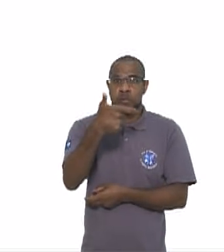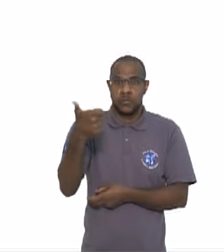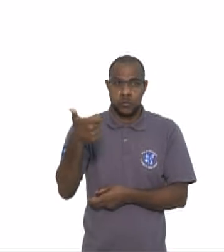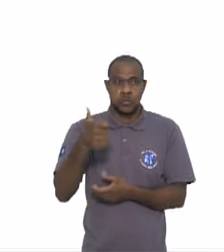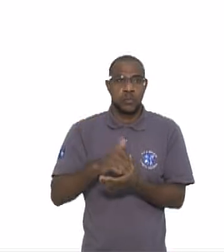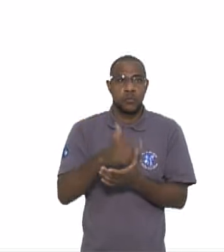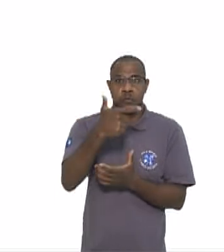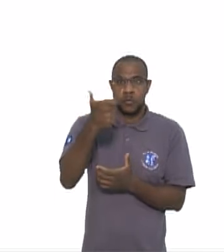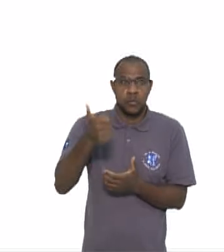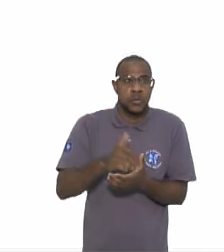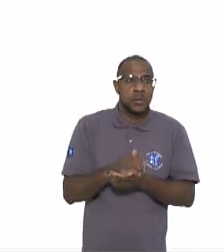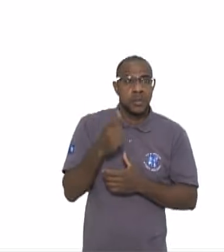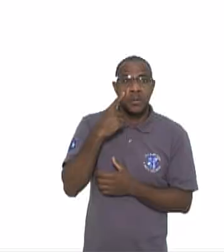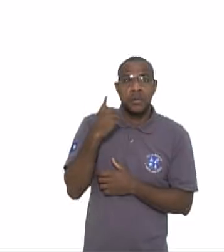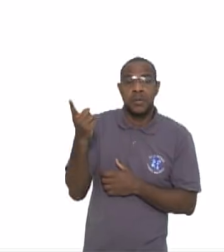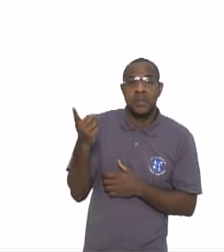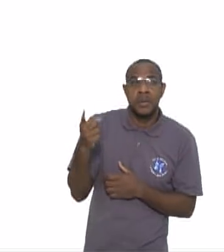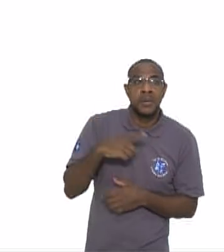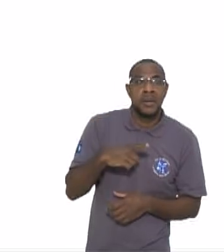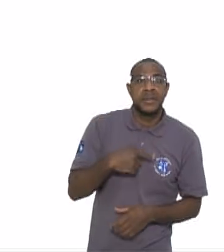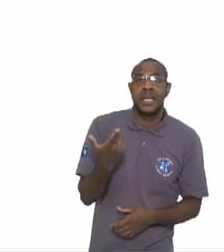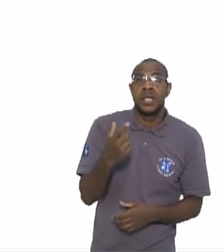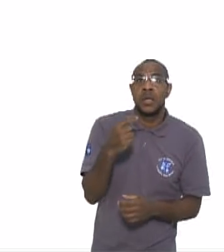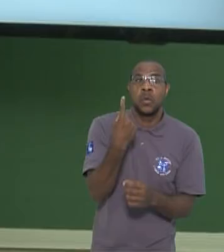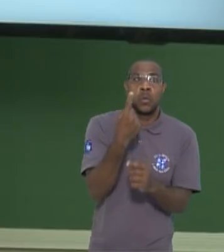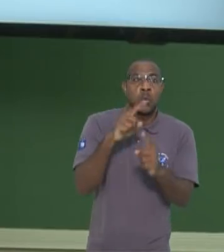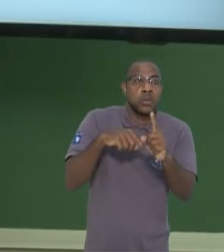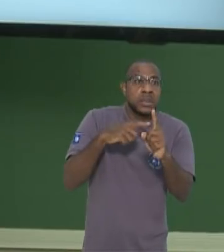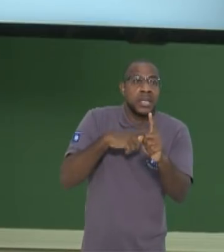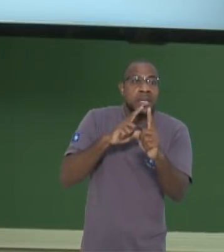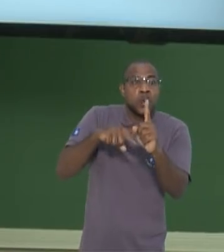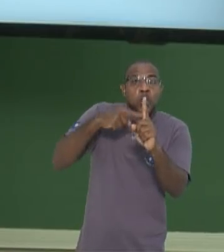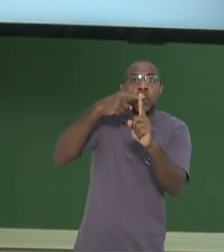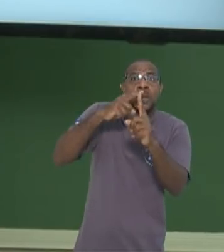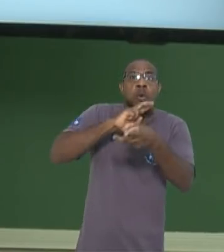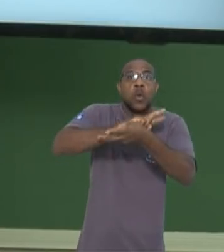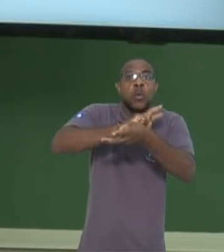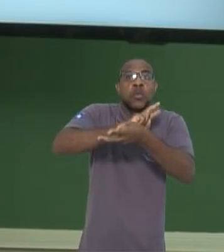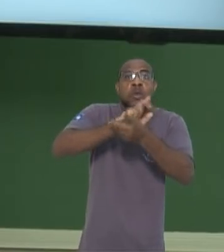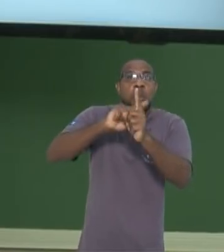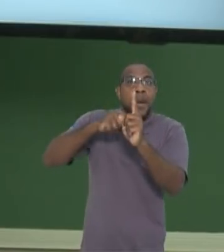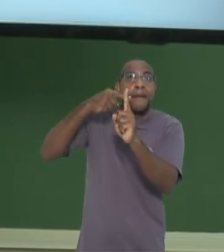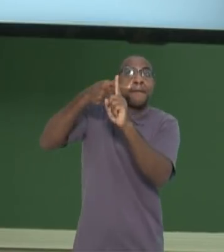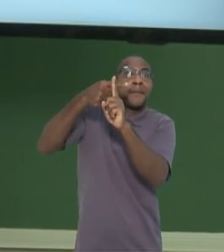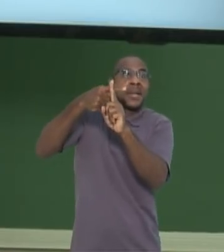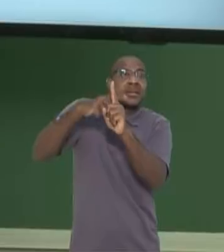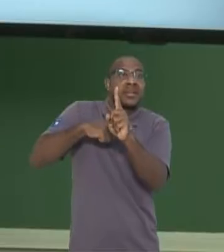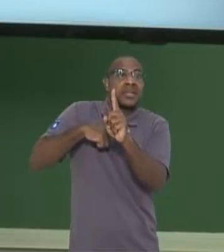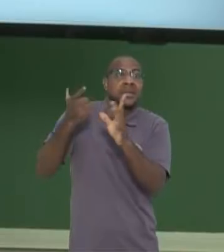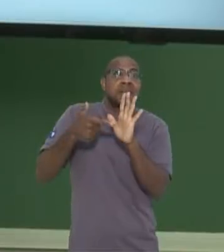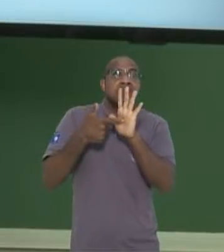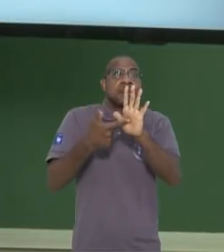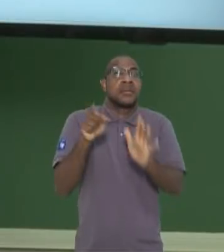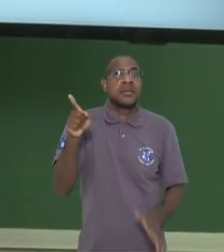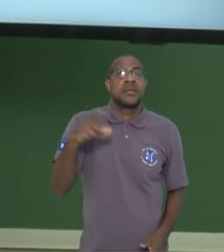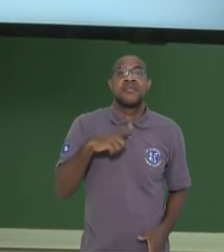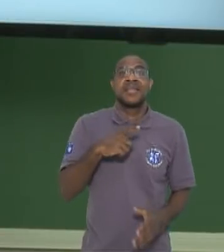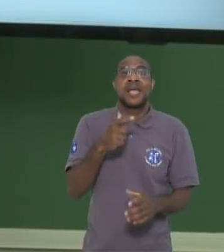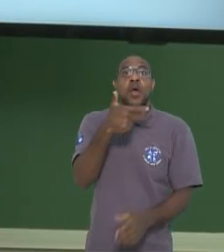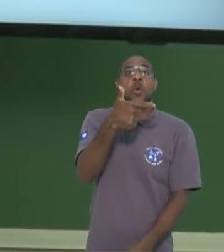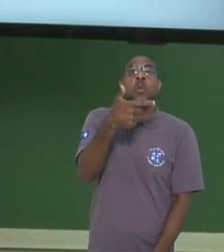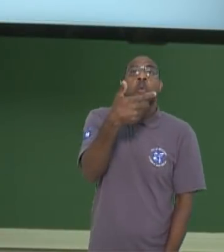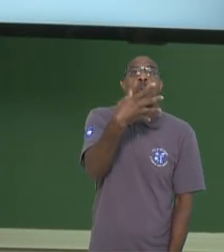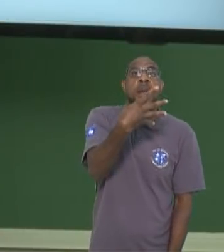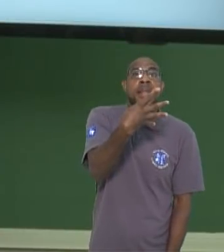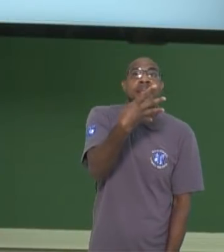cromossomos 21. Né? Então ela tem um cromossomo a mais. Quando eu vou representar o genótipo, o cariótipo dessa pessoa, ela vai ser 47